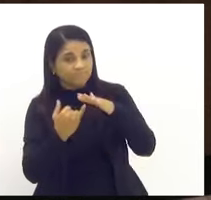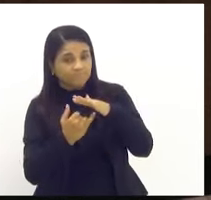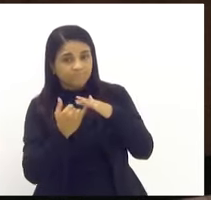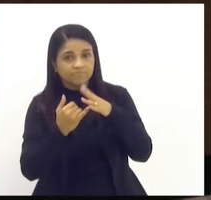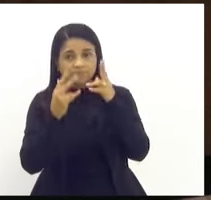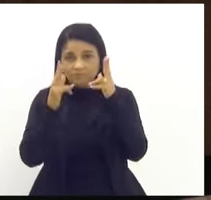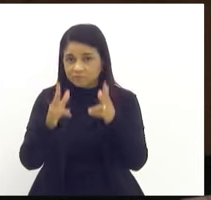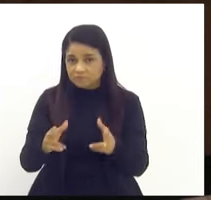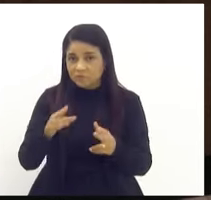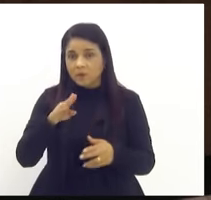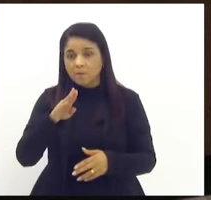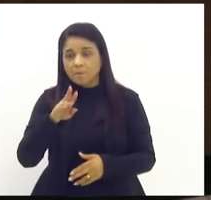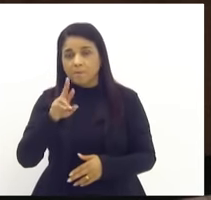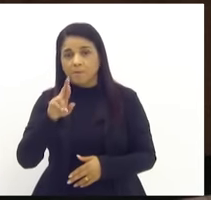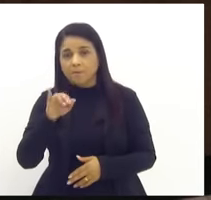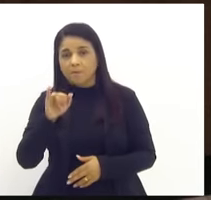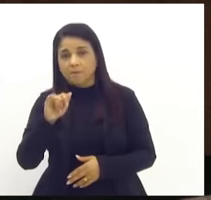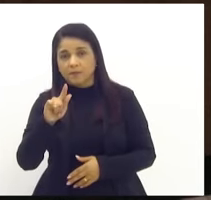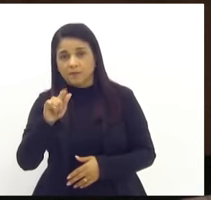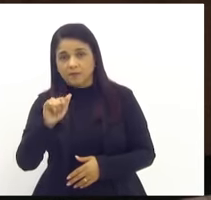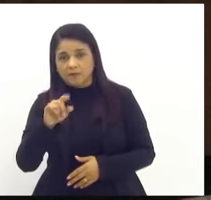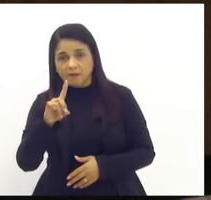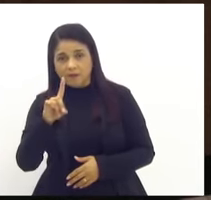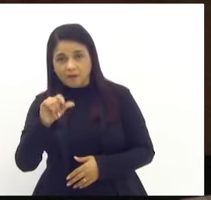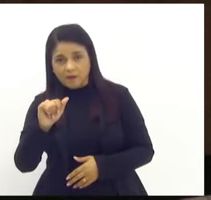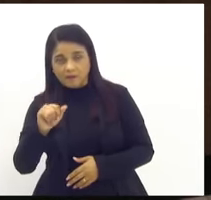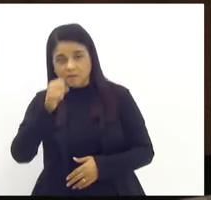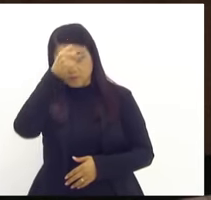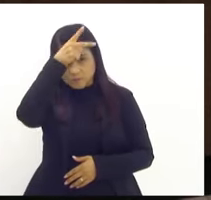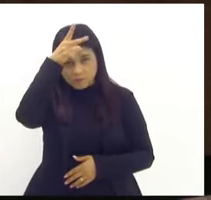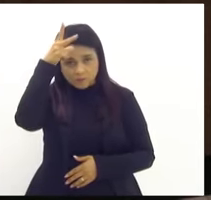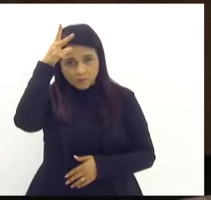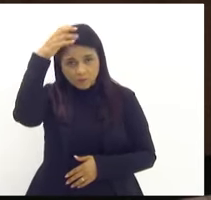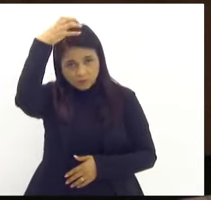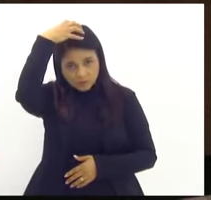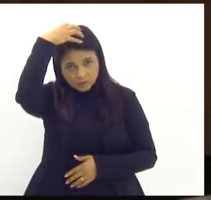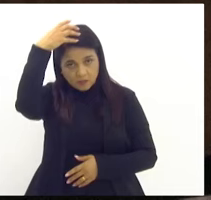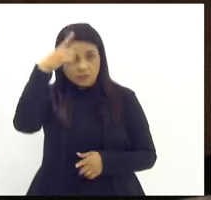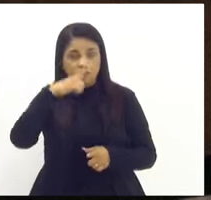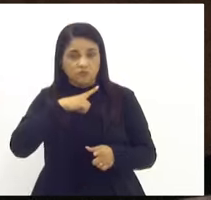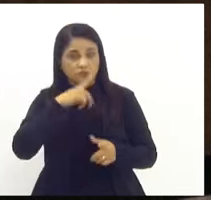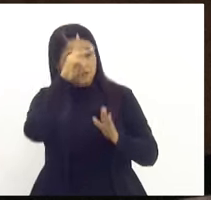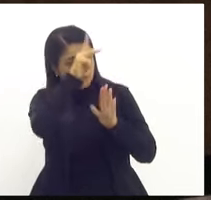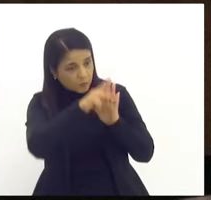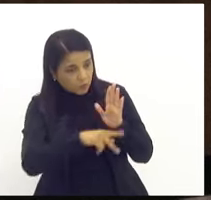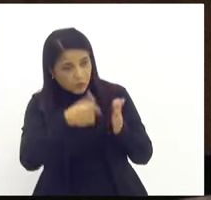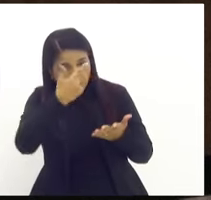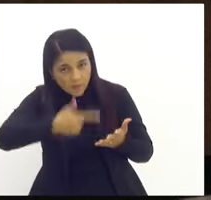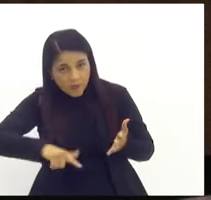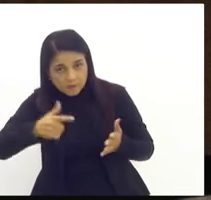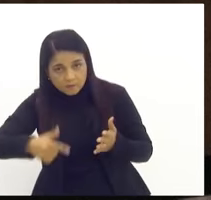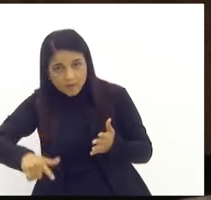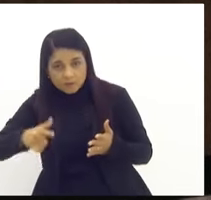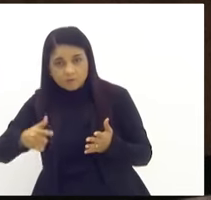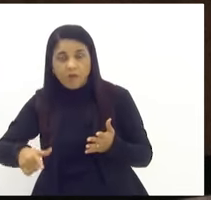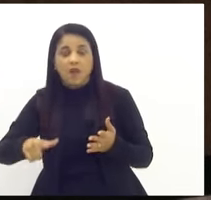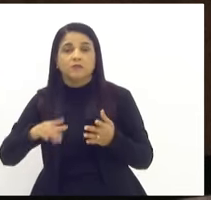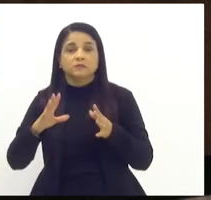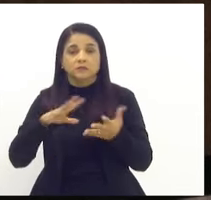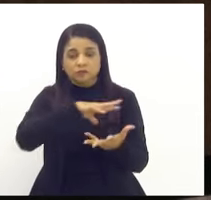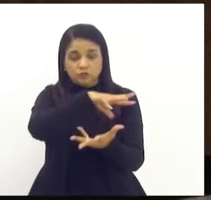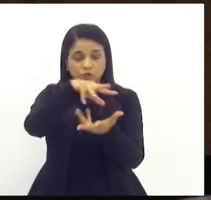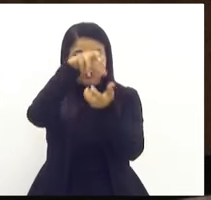nossa brigada Municipal Ambiental de Angra dos Reis quanto mais projetos nós tivermos na linha da